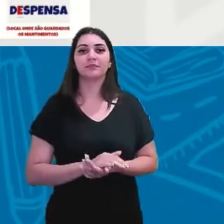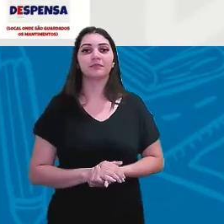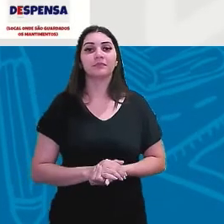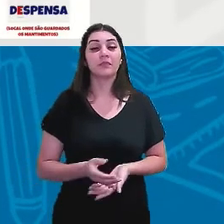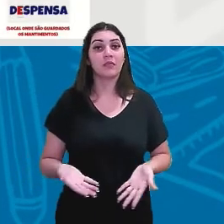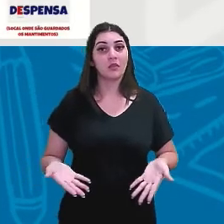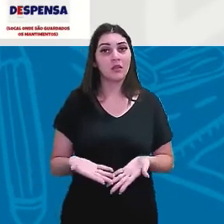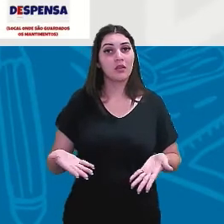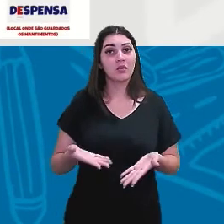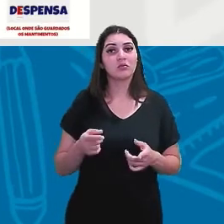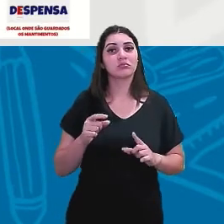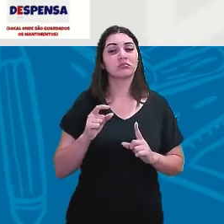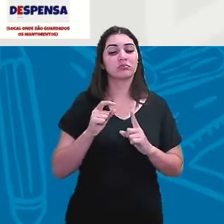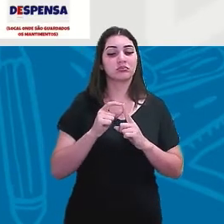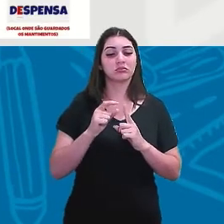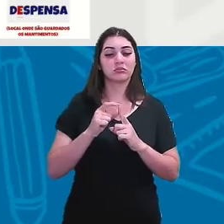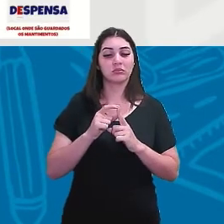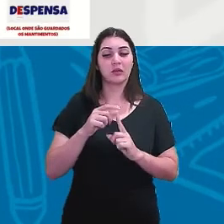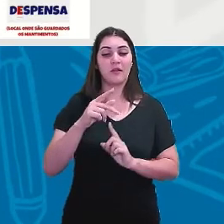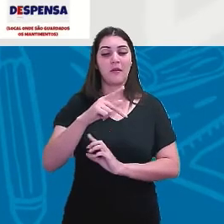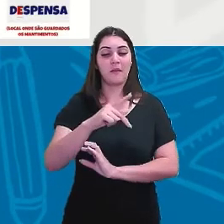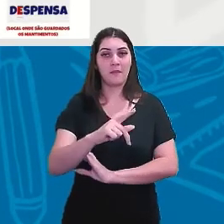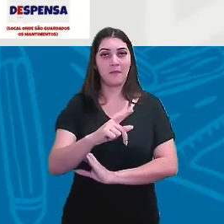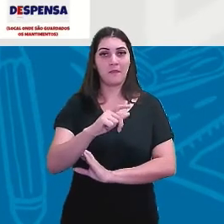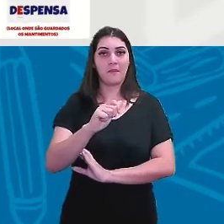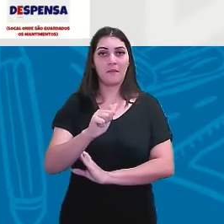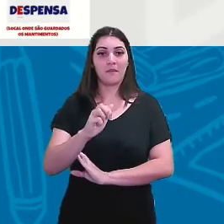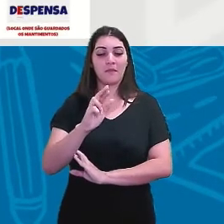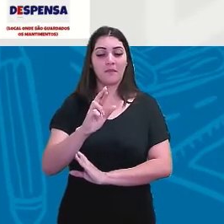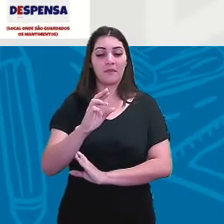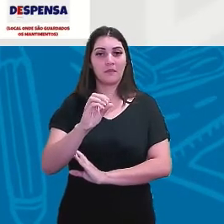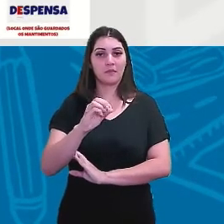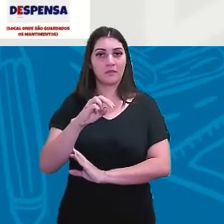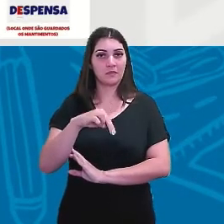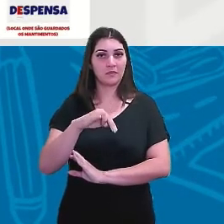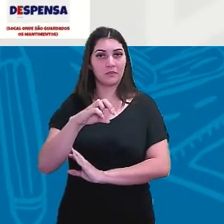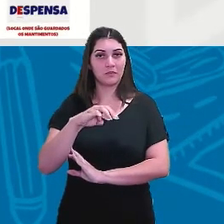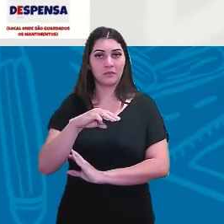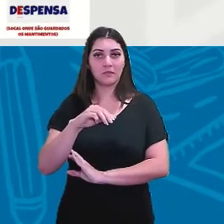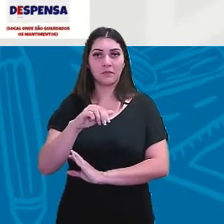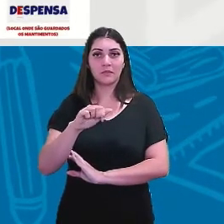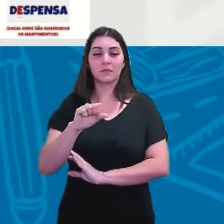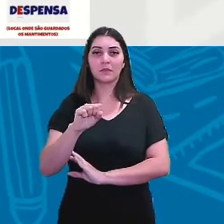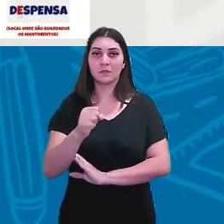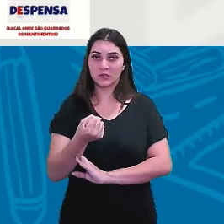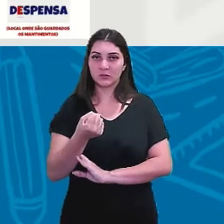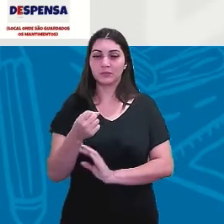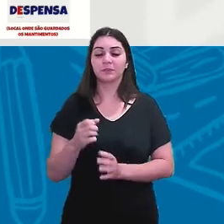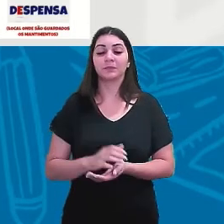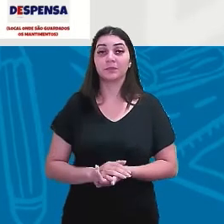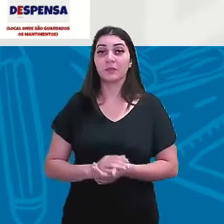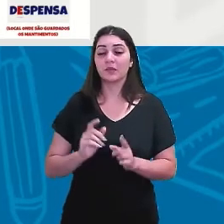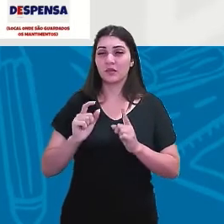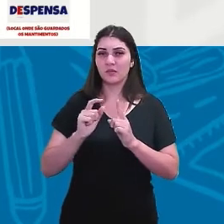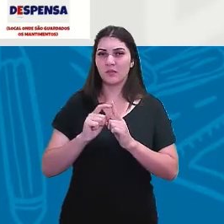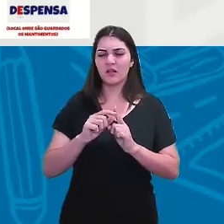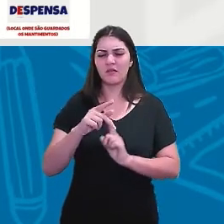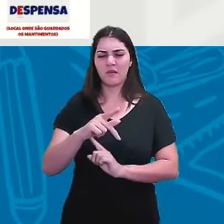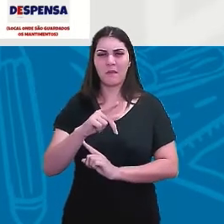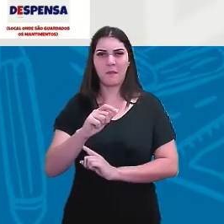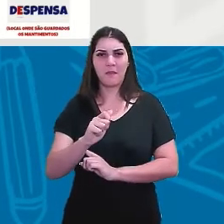Agora as palavras parônimas. A gente viu as homônimas e vamos ver as parônimas. Nas